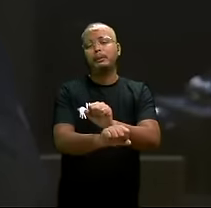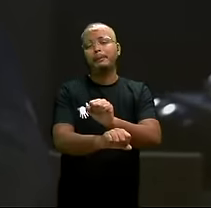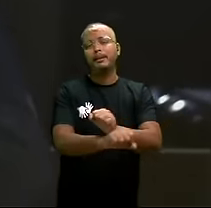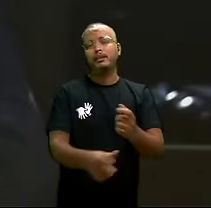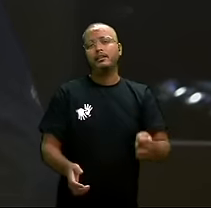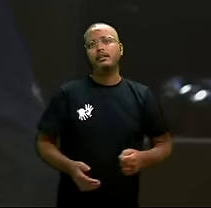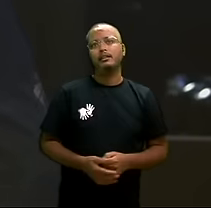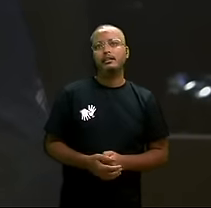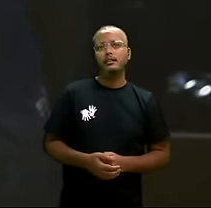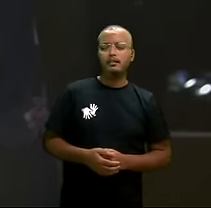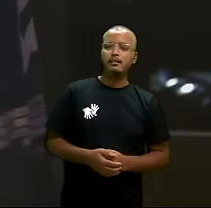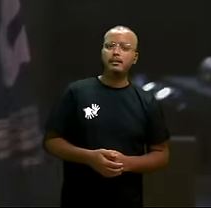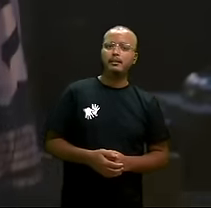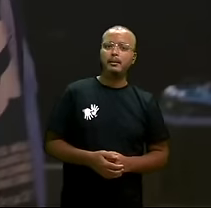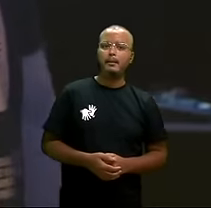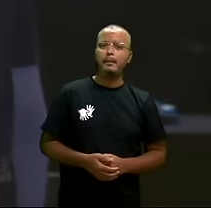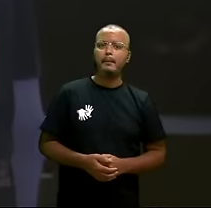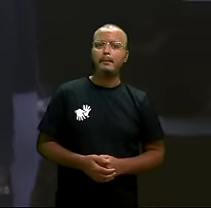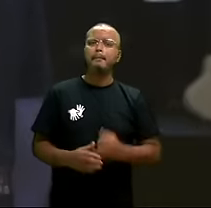um emoji.